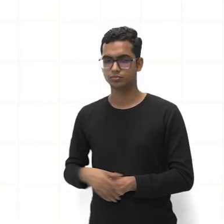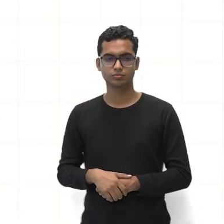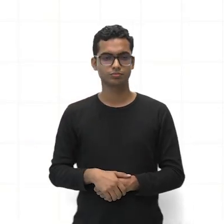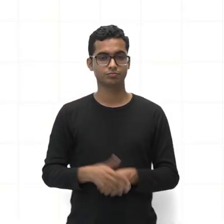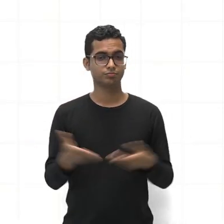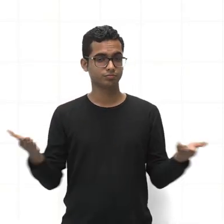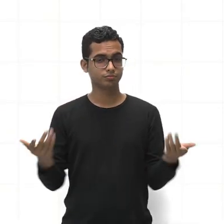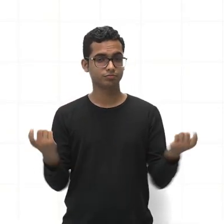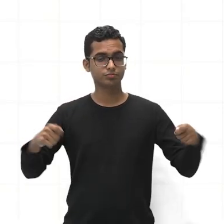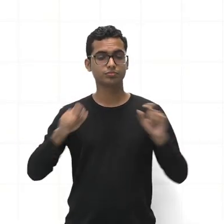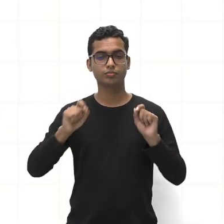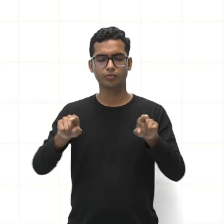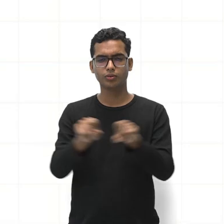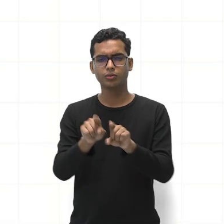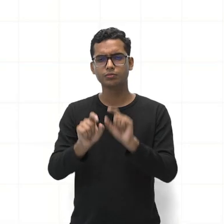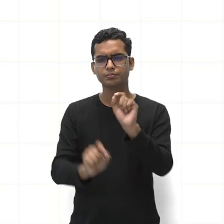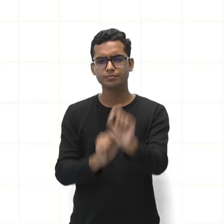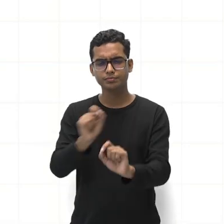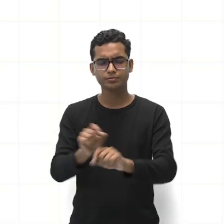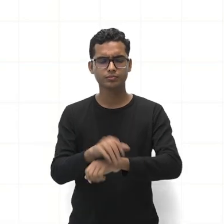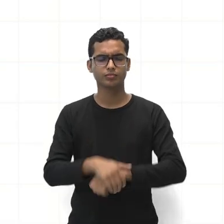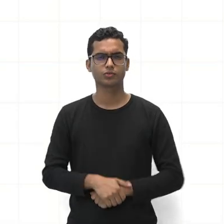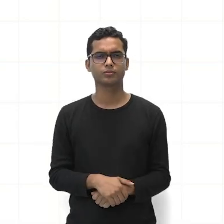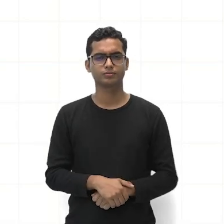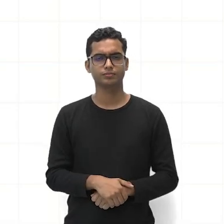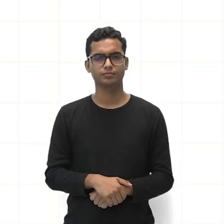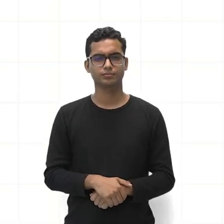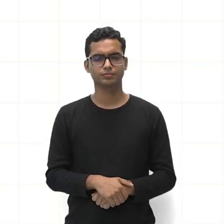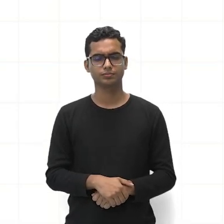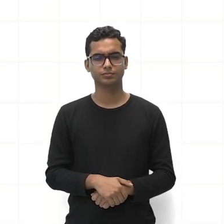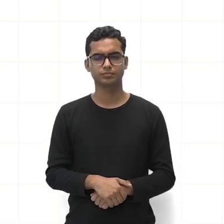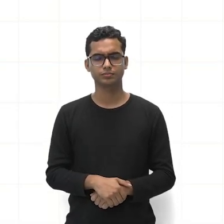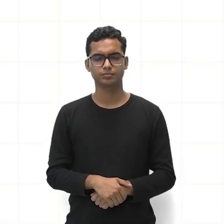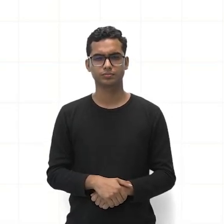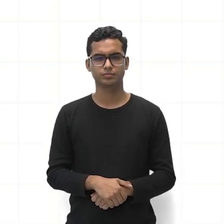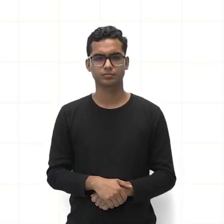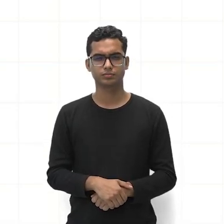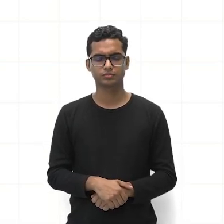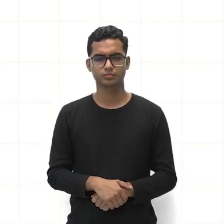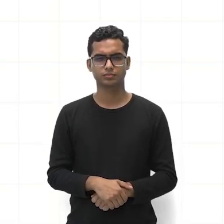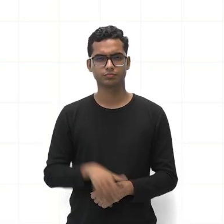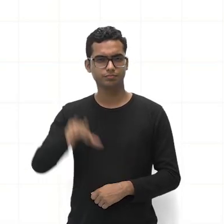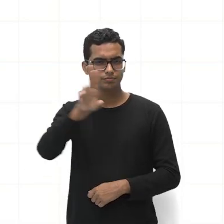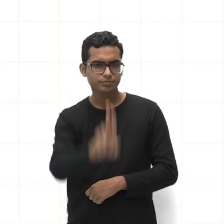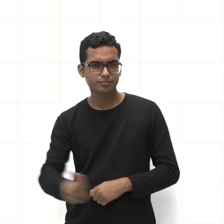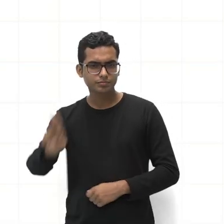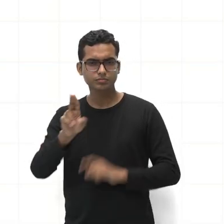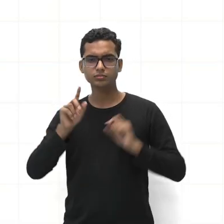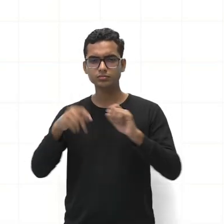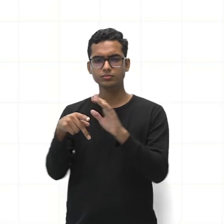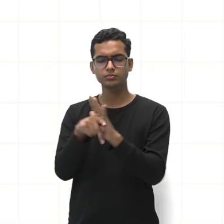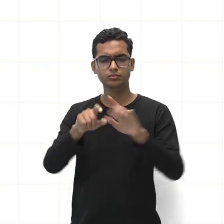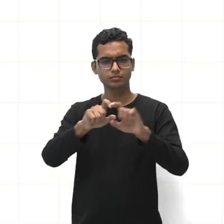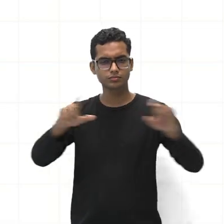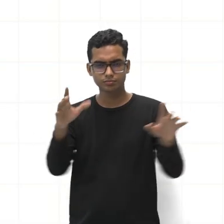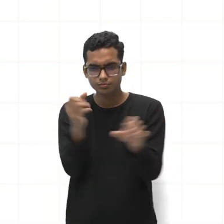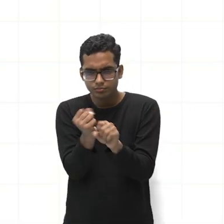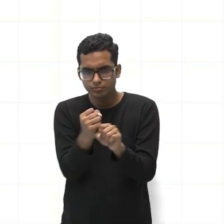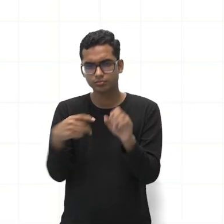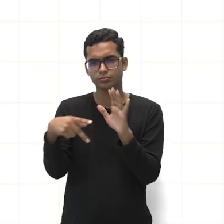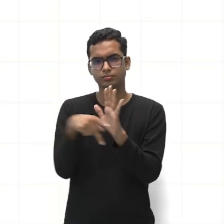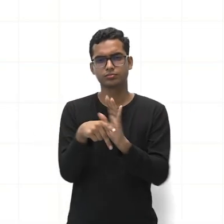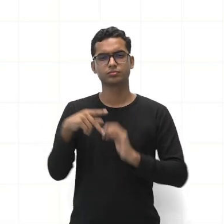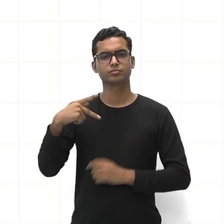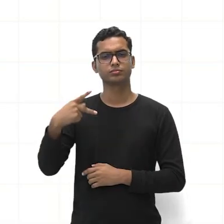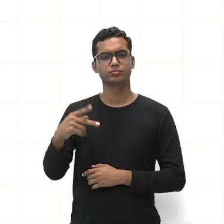Agora, nós vamos ver aí a aplicação, a aplicabilidade dessa operação de